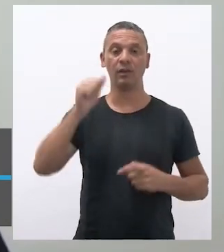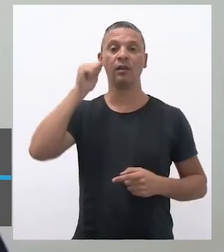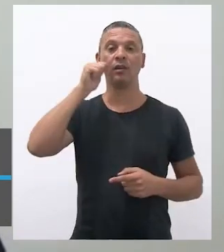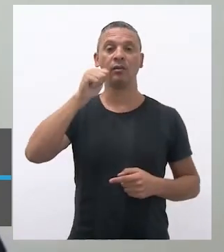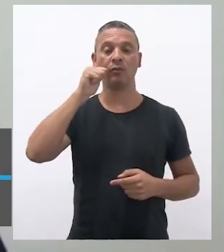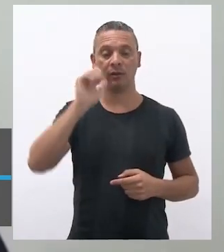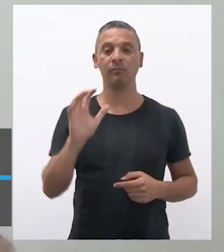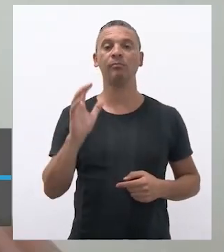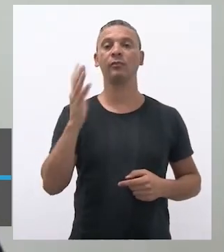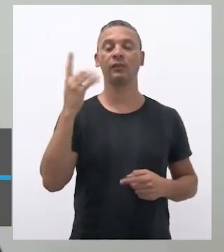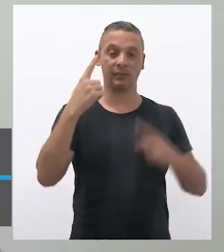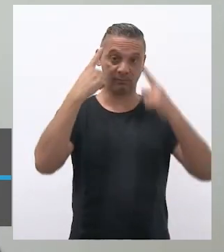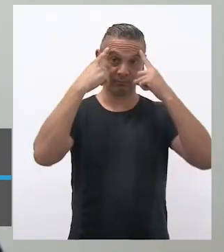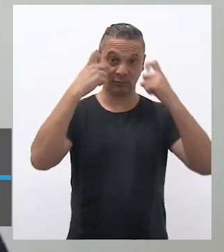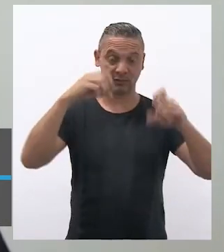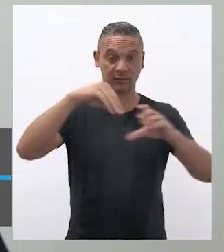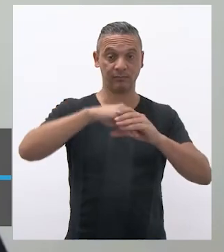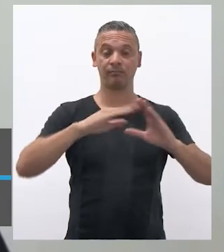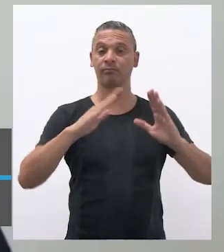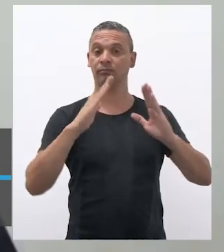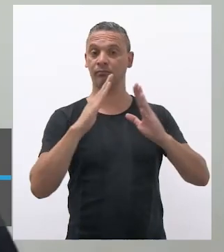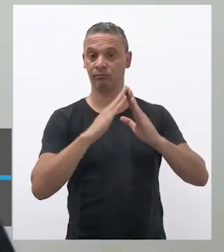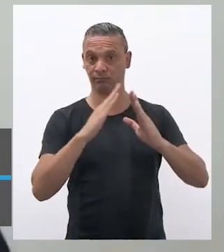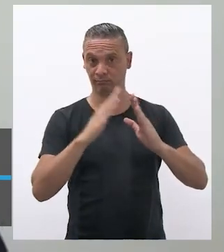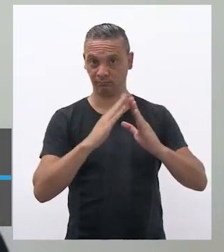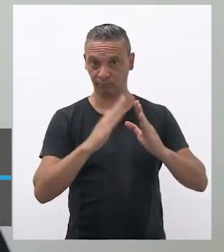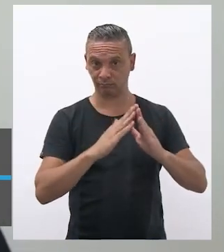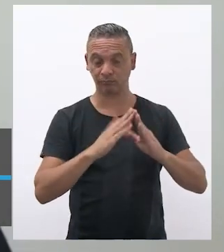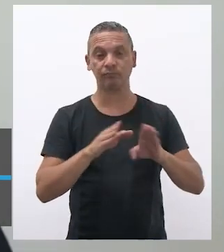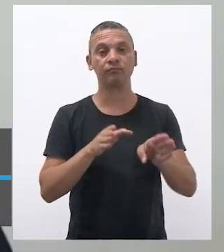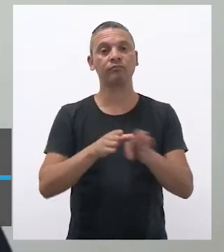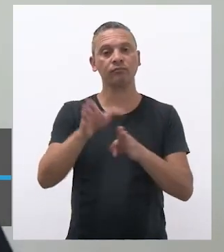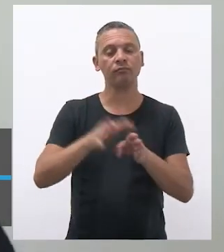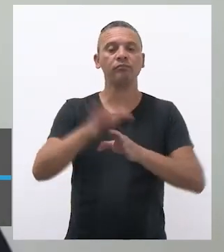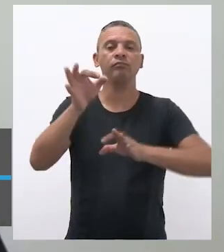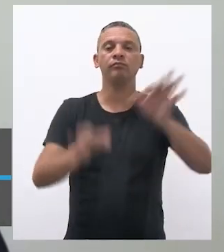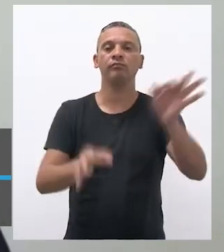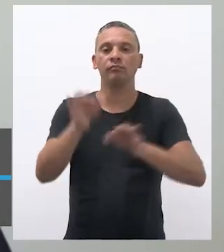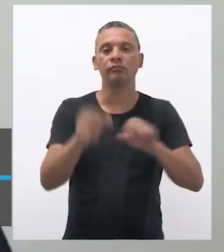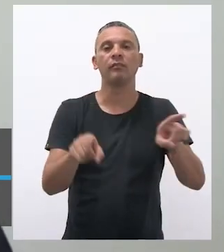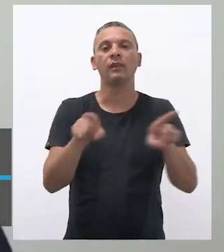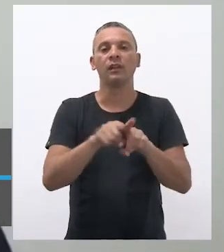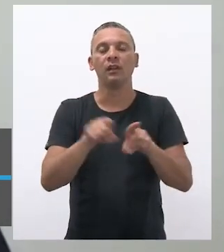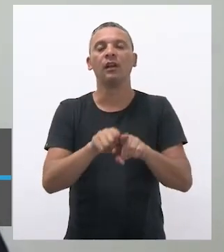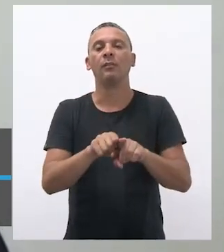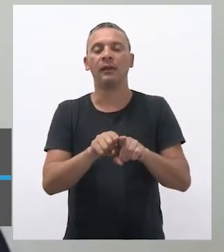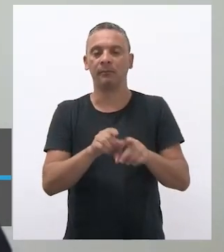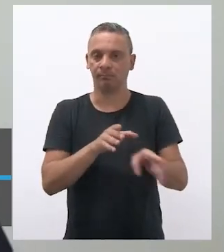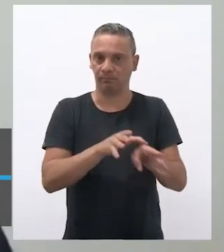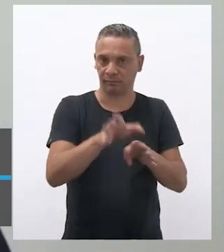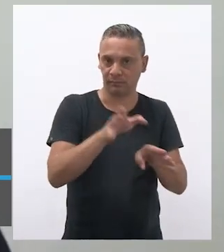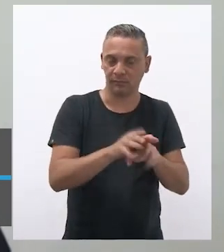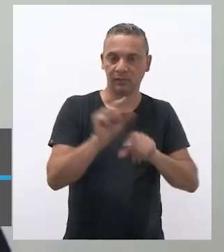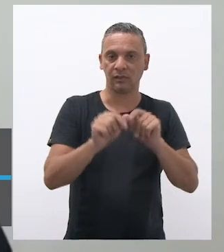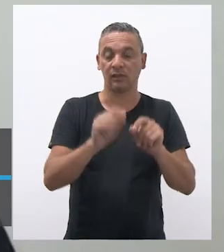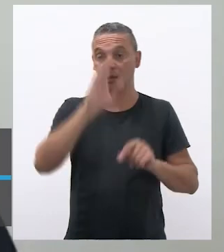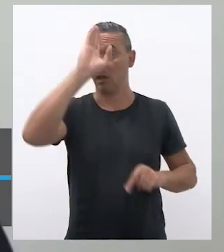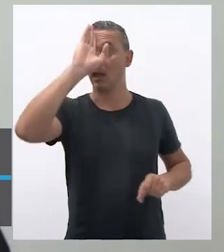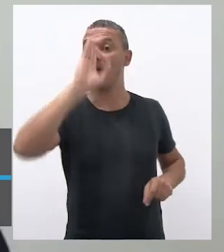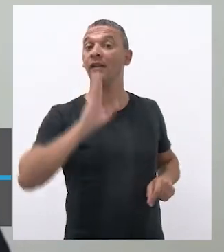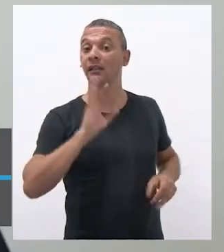doméstica e familiar, desde a fase policial, a orientação jurídica e a orientação jurídica